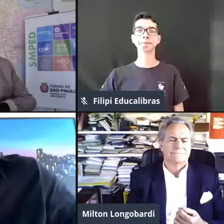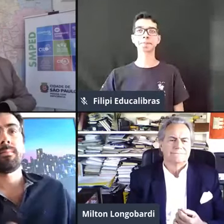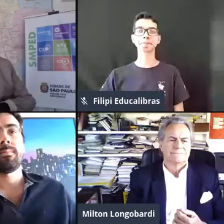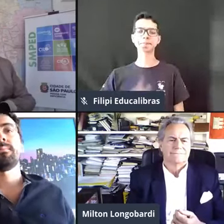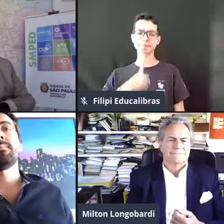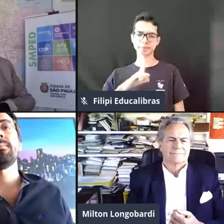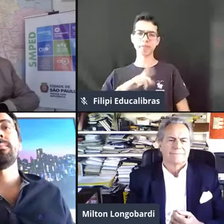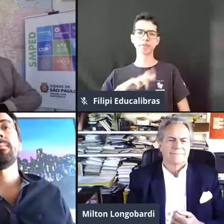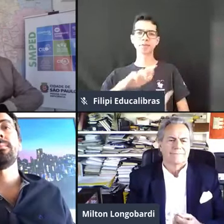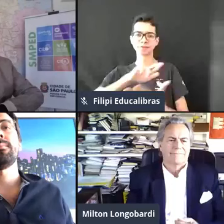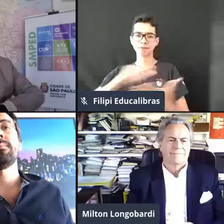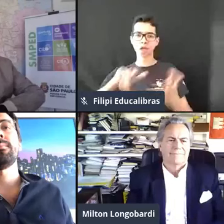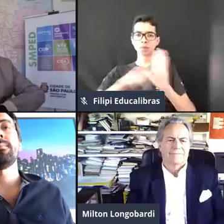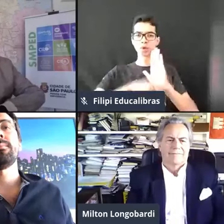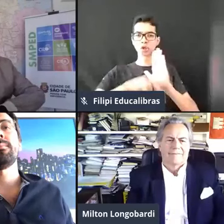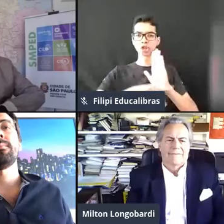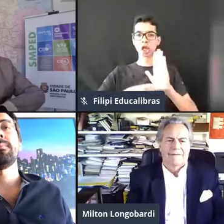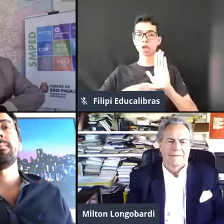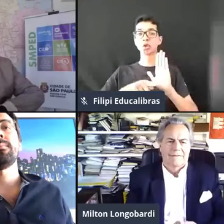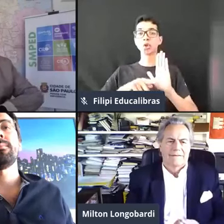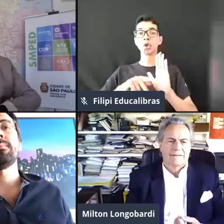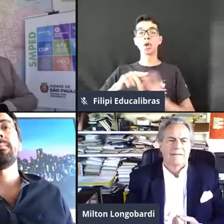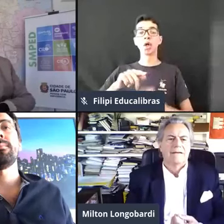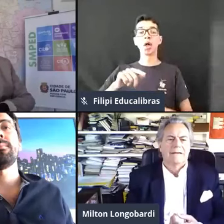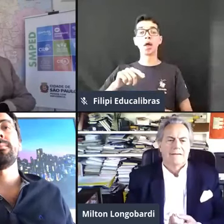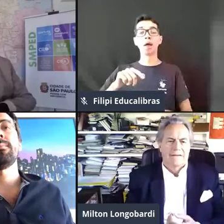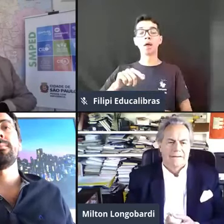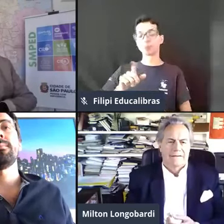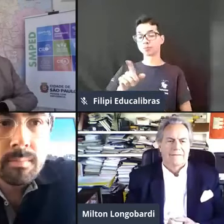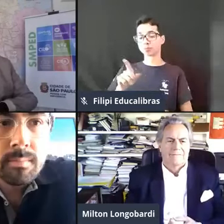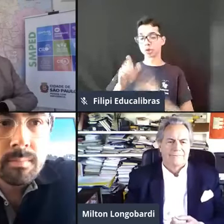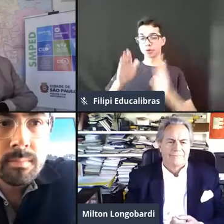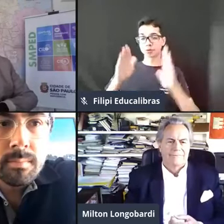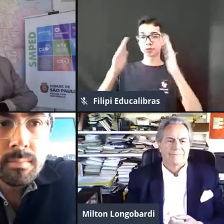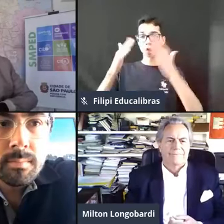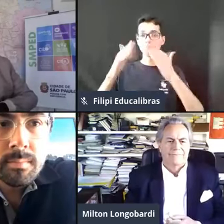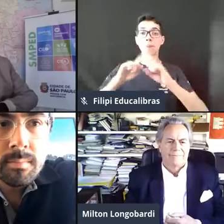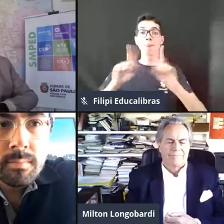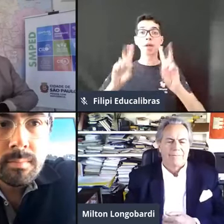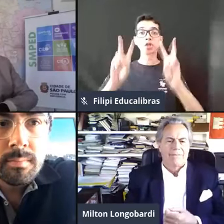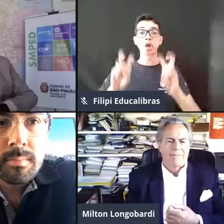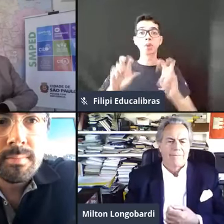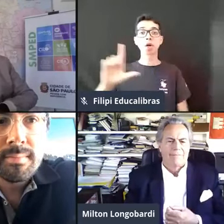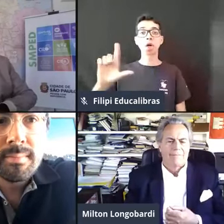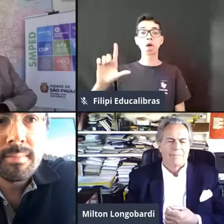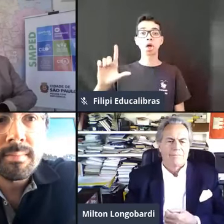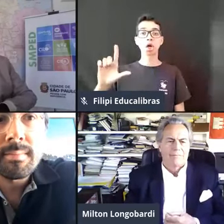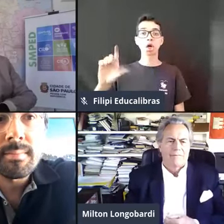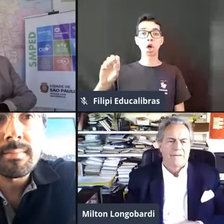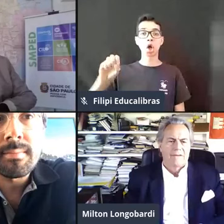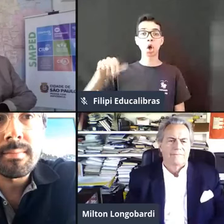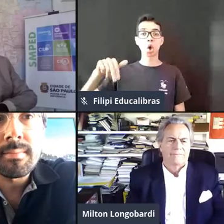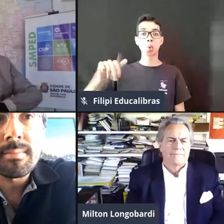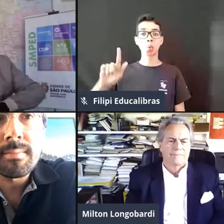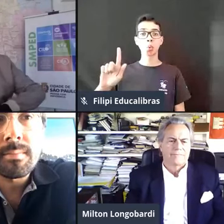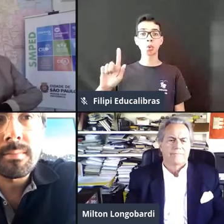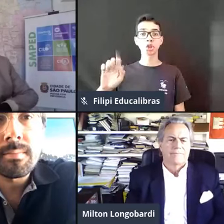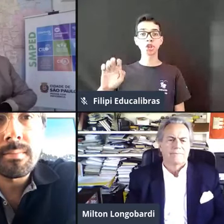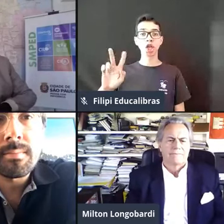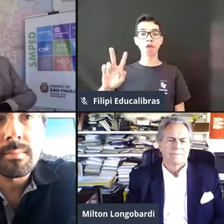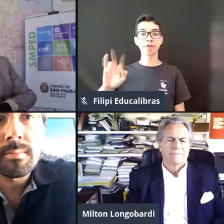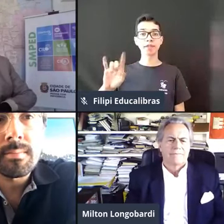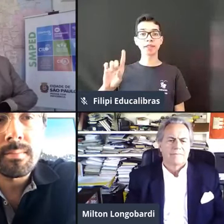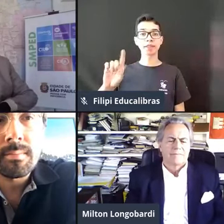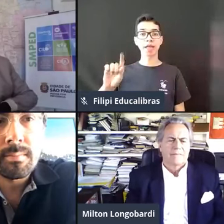deles é essa questão da longevidade, né? Você discutir e pensar a longevidade sobre